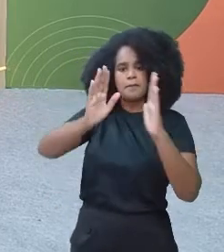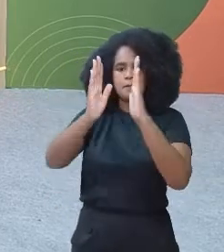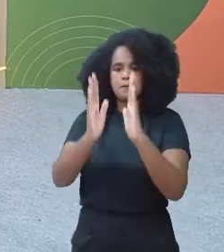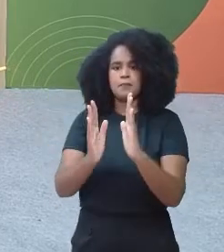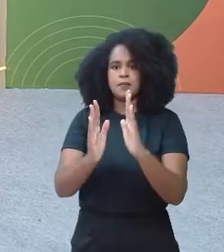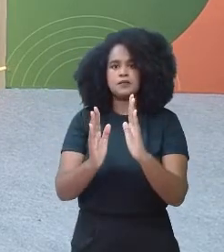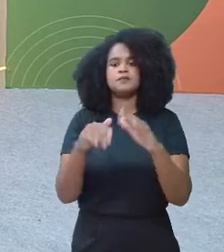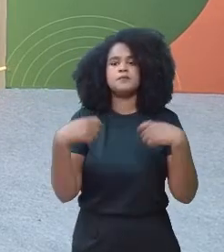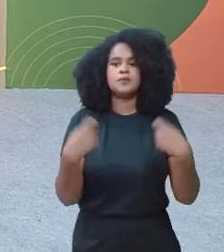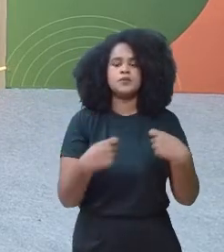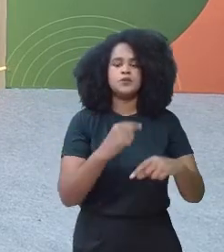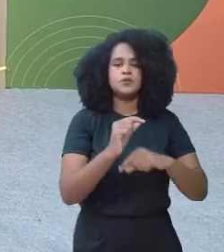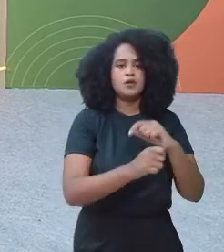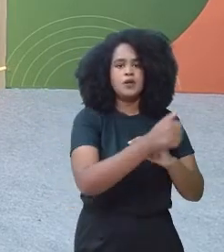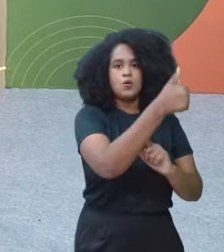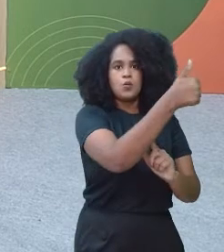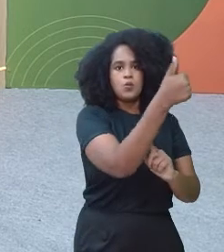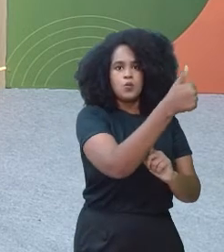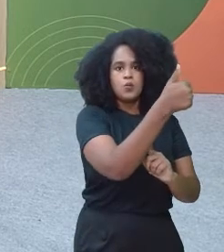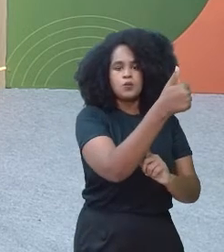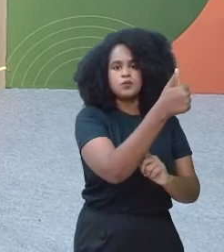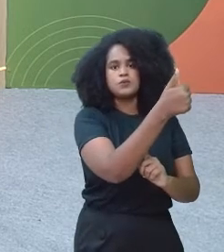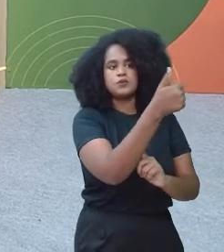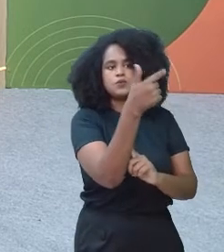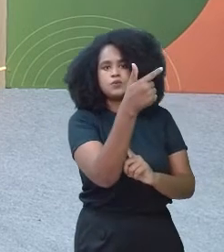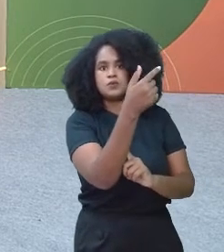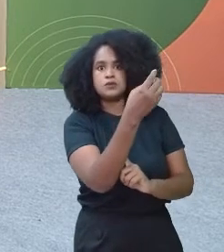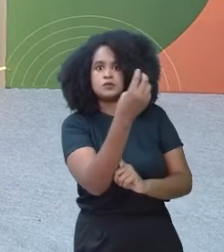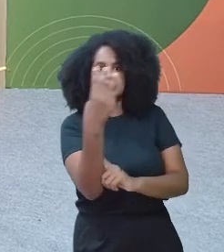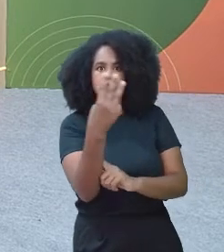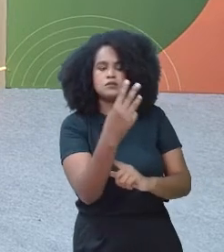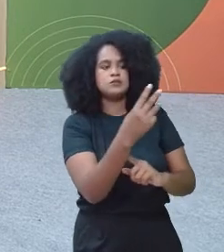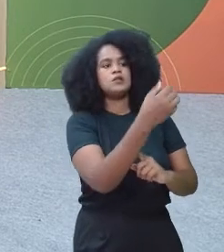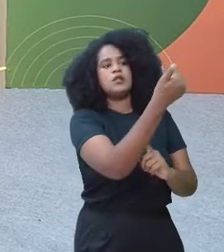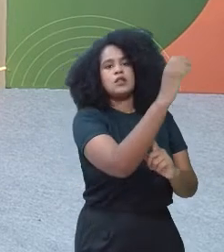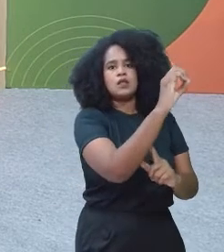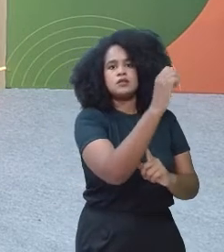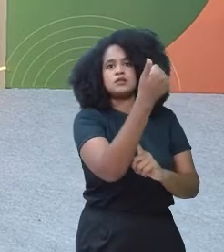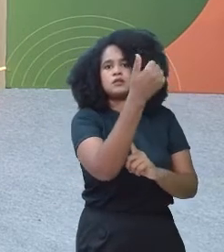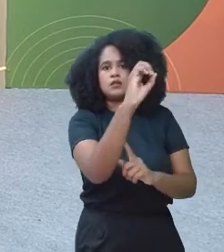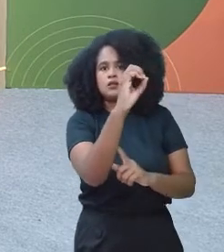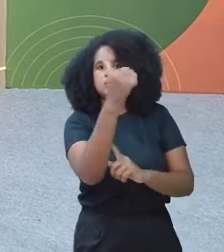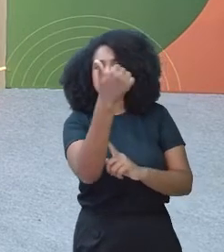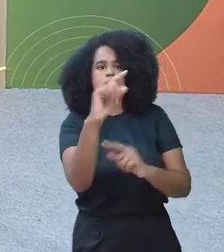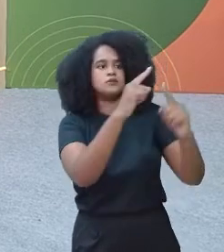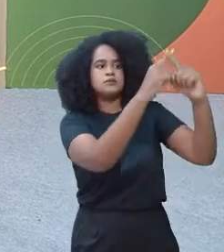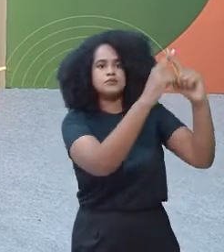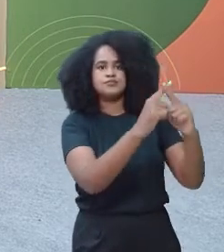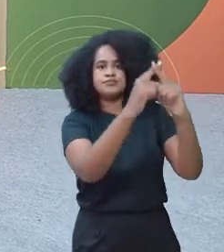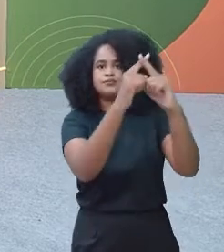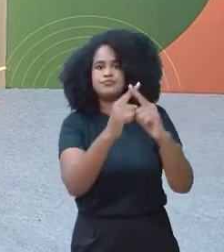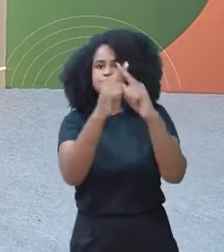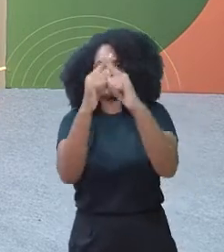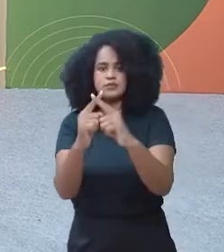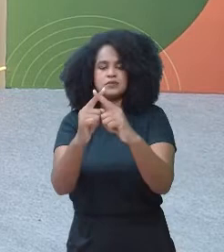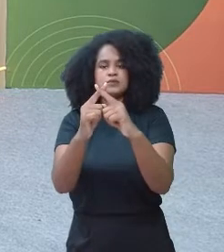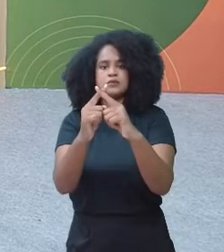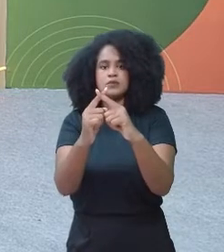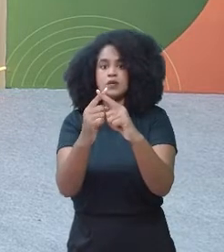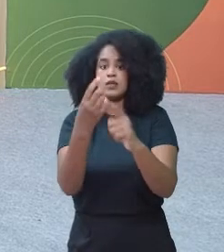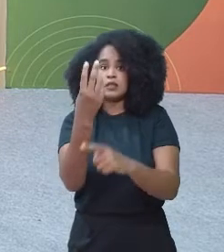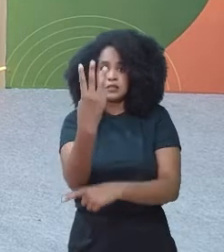ó, 1, 2, 3 unidades. Então, eu vou ter que fazer 3 multiplicações com o número